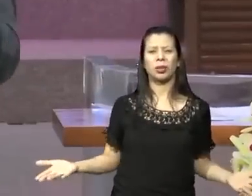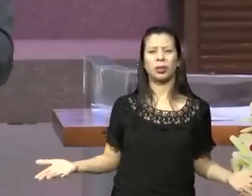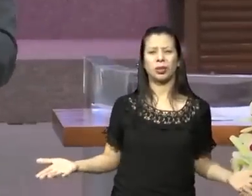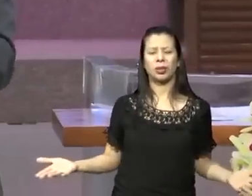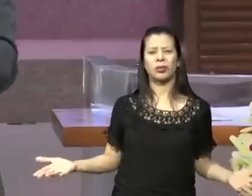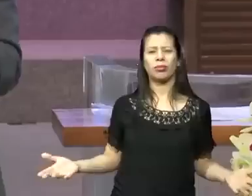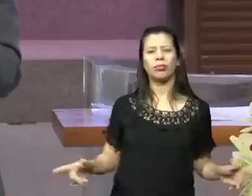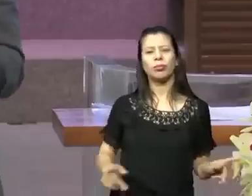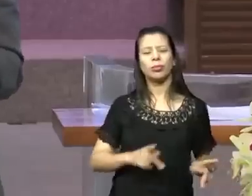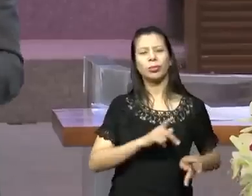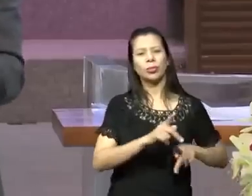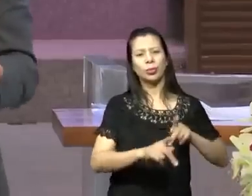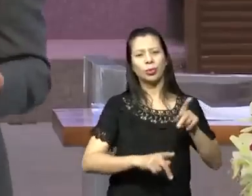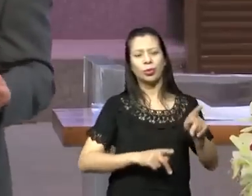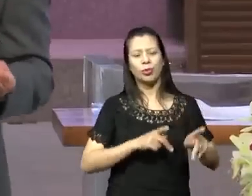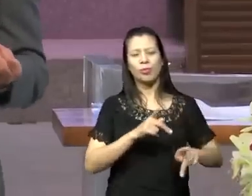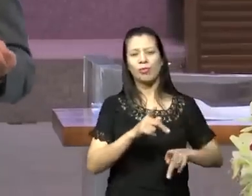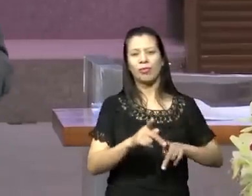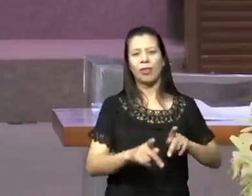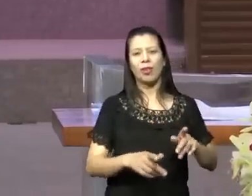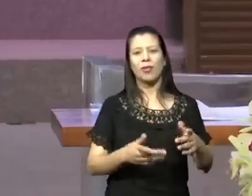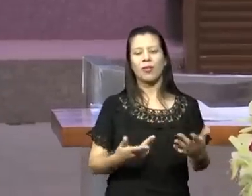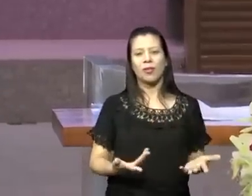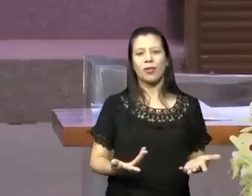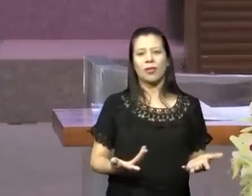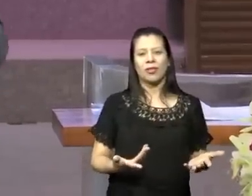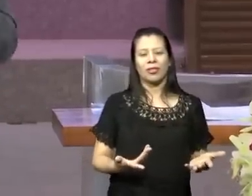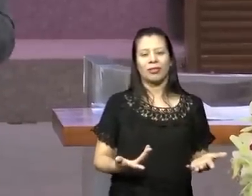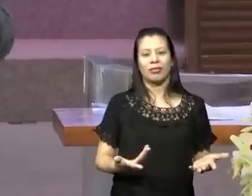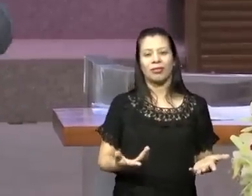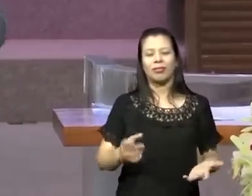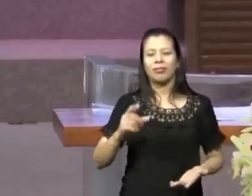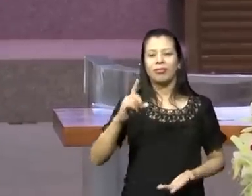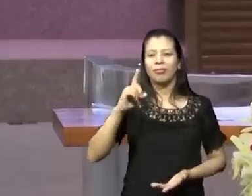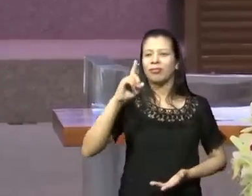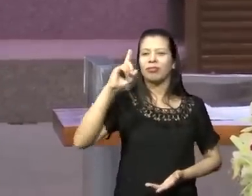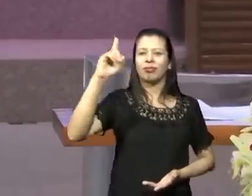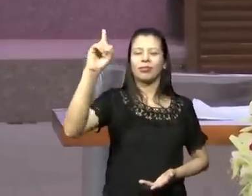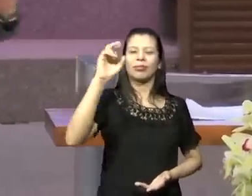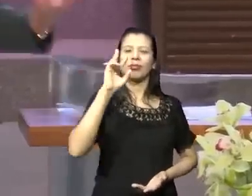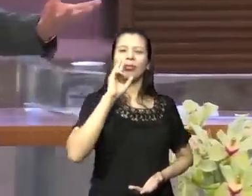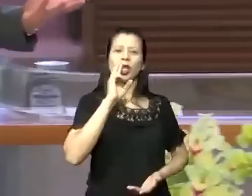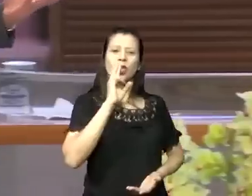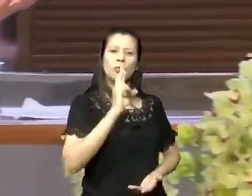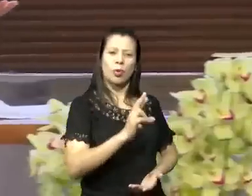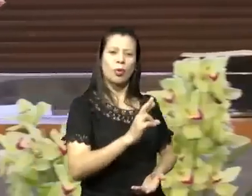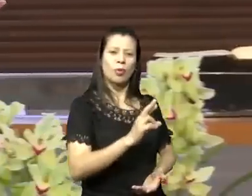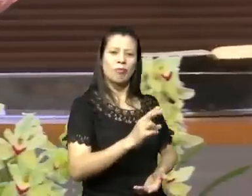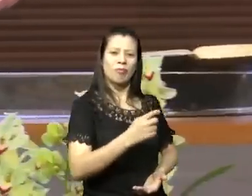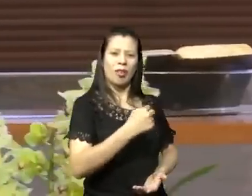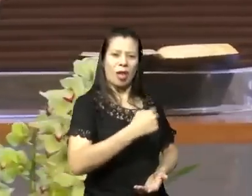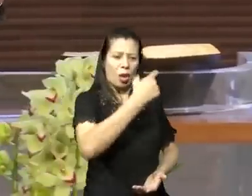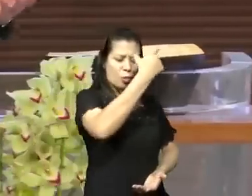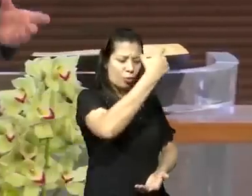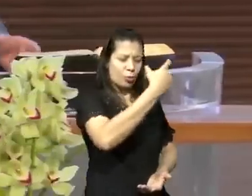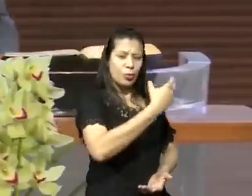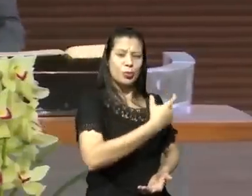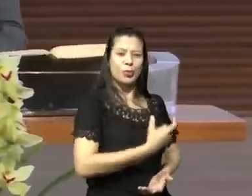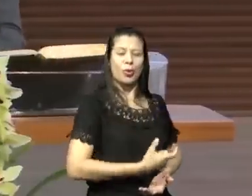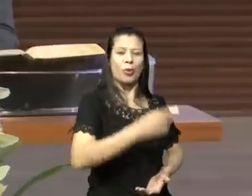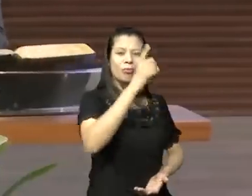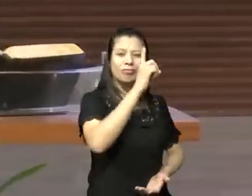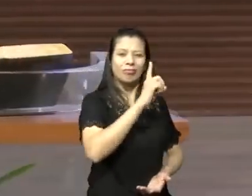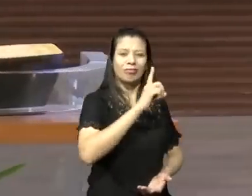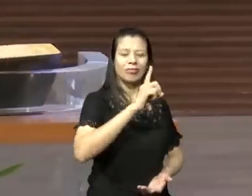das respostas mais lindas que tem na Bíblia sou eu eu sou quem és